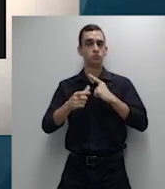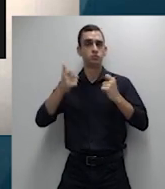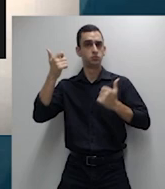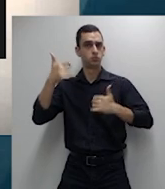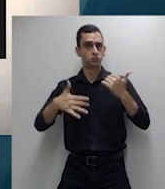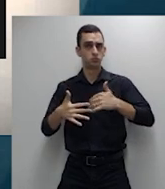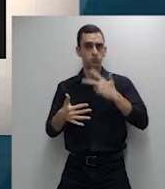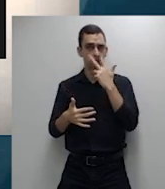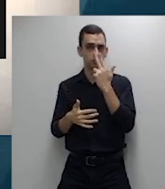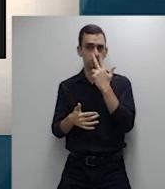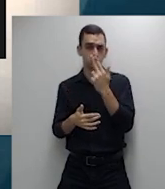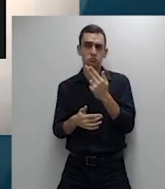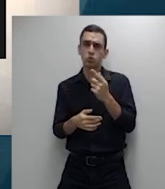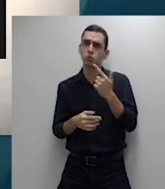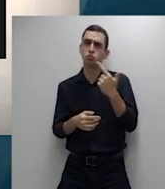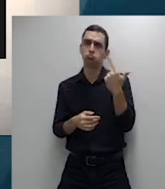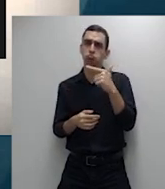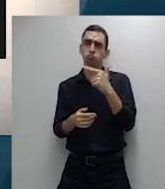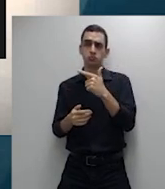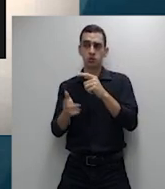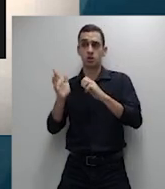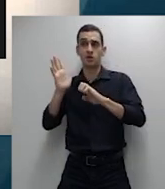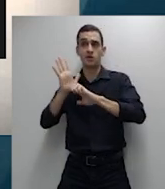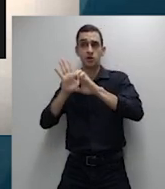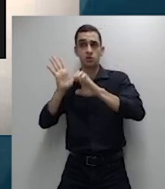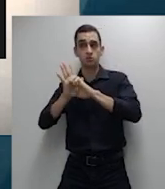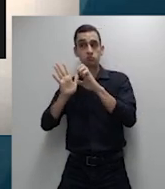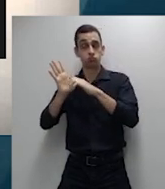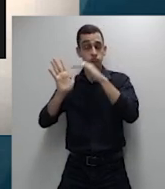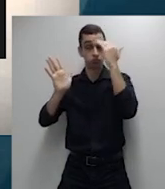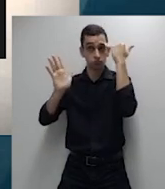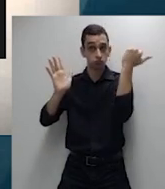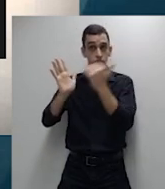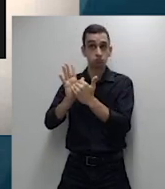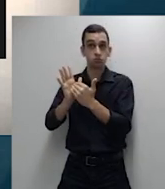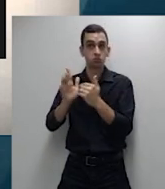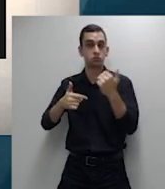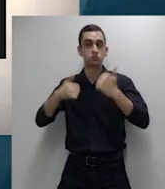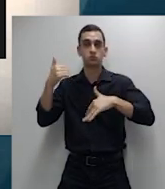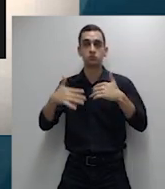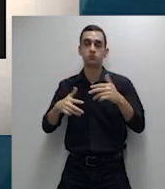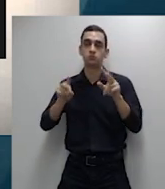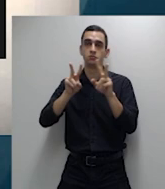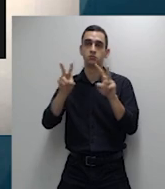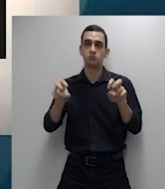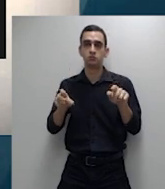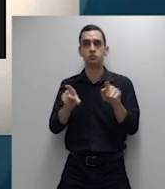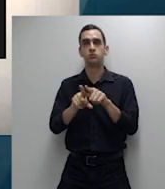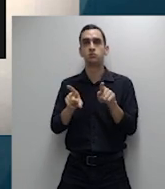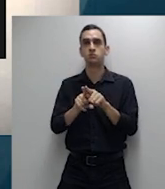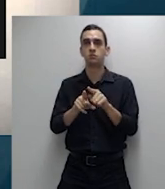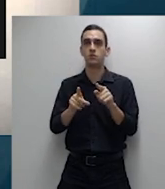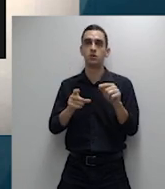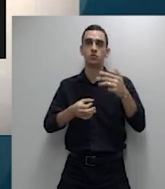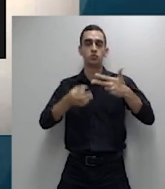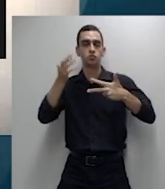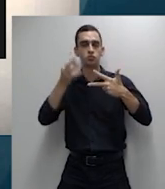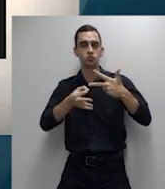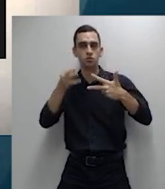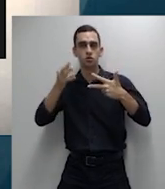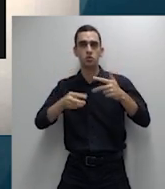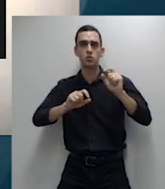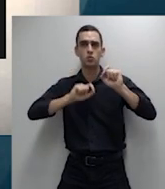houve essa extrapolação e enfim na perspectiva de que não caberia ao judiciário e